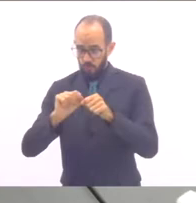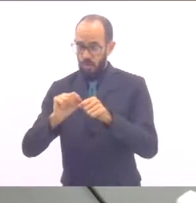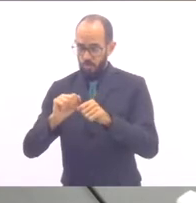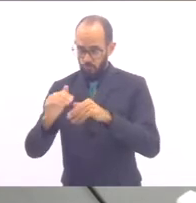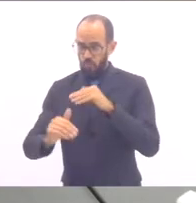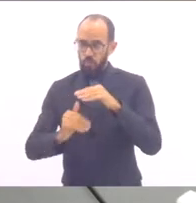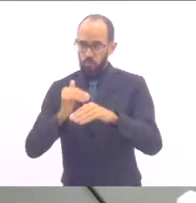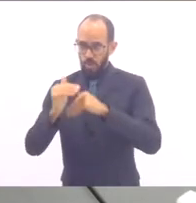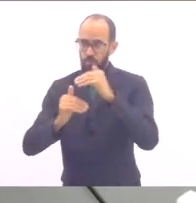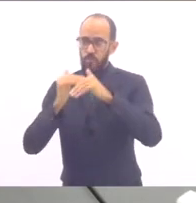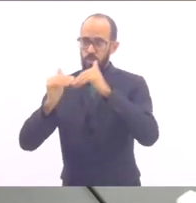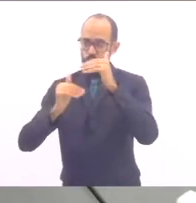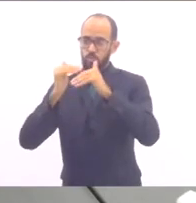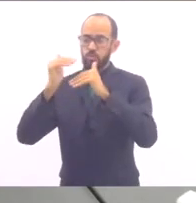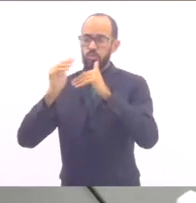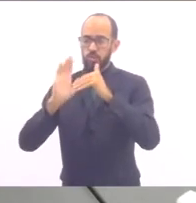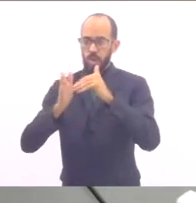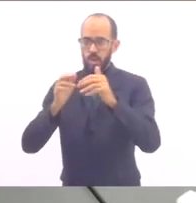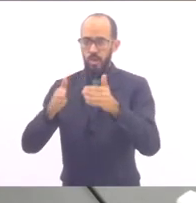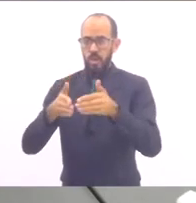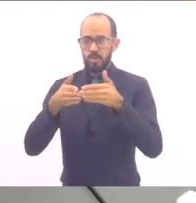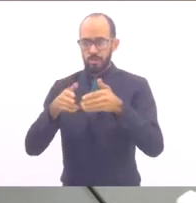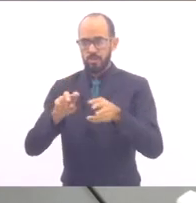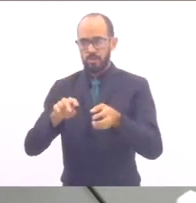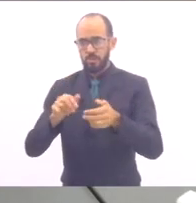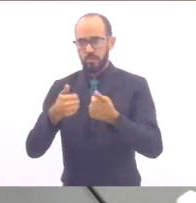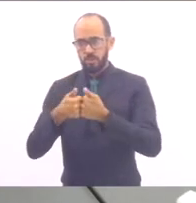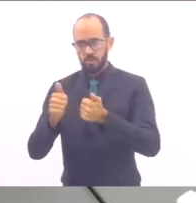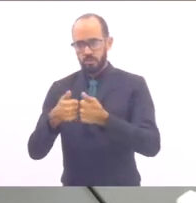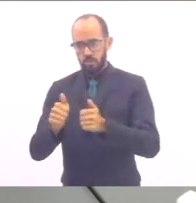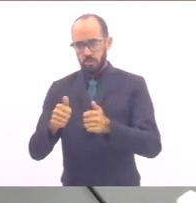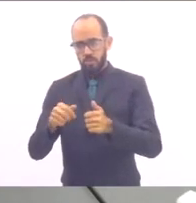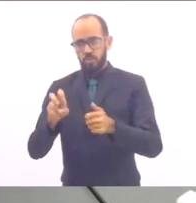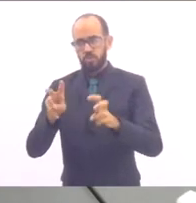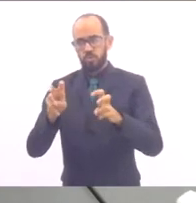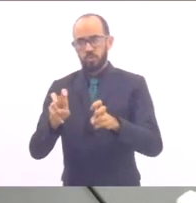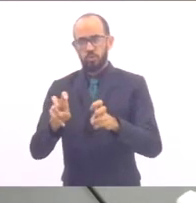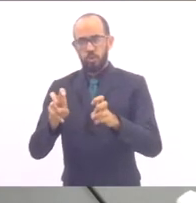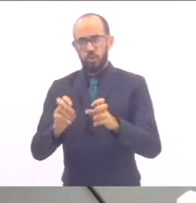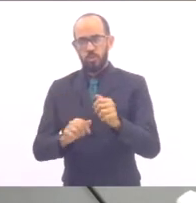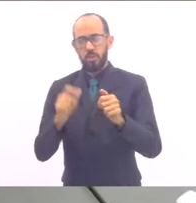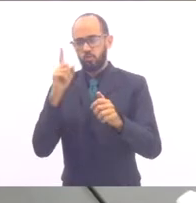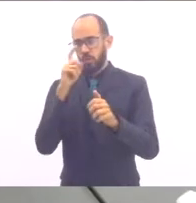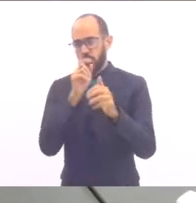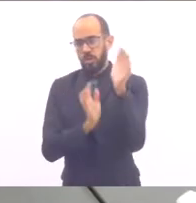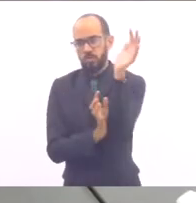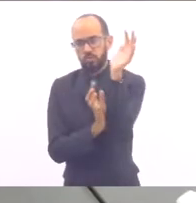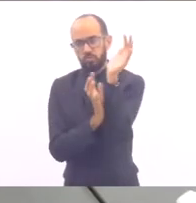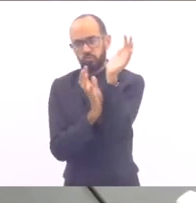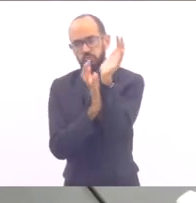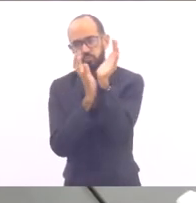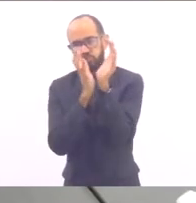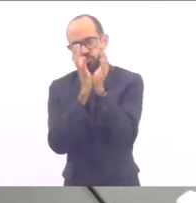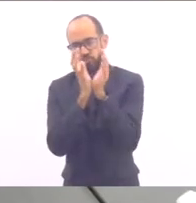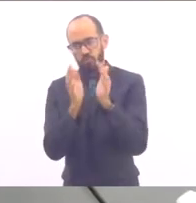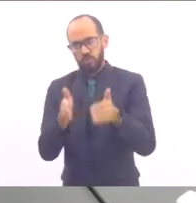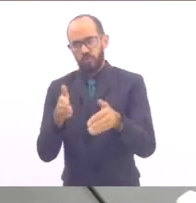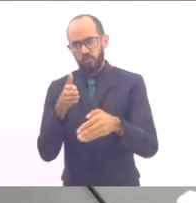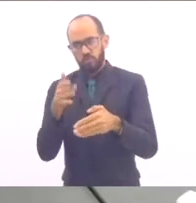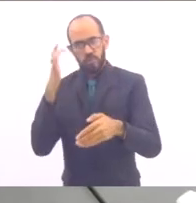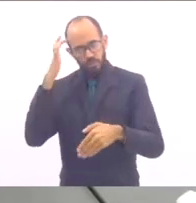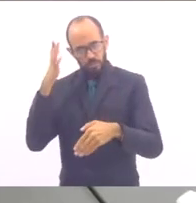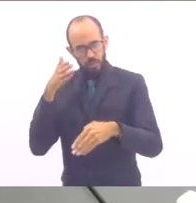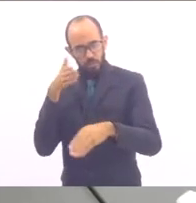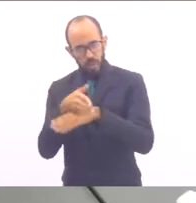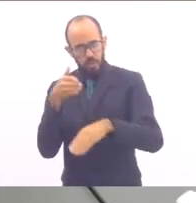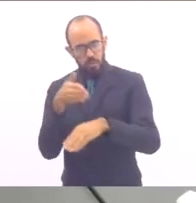de transporte. Sobre a inexigibilidade, eu acho que é o município. Hoje, essa semana, eu tive uma conversa com o município